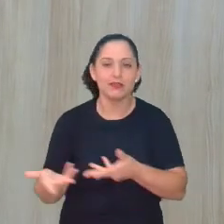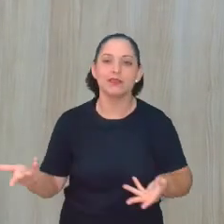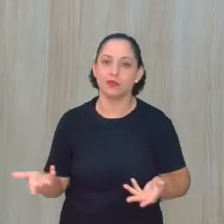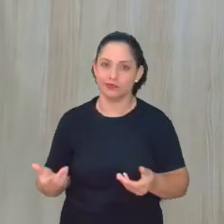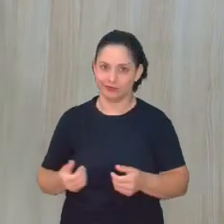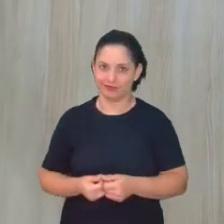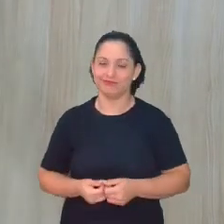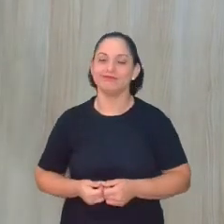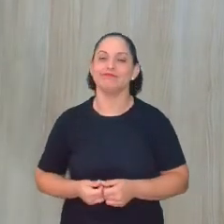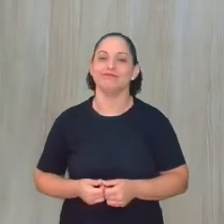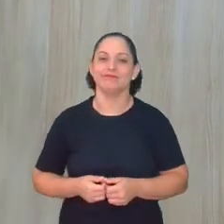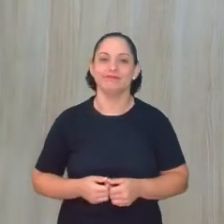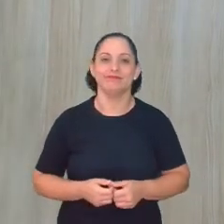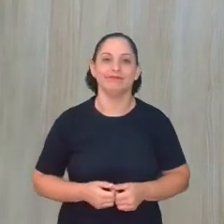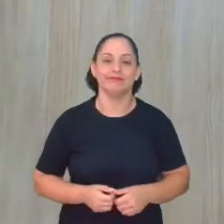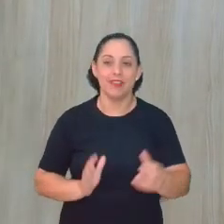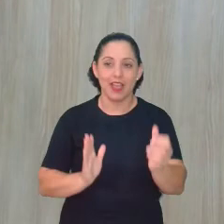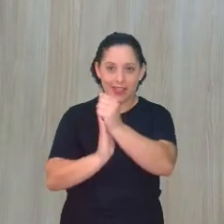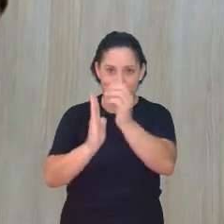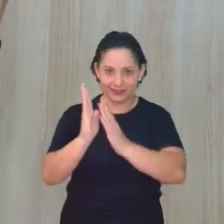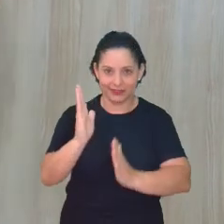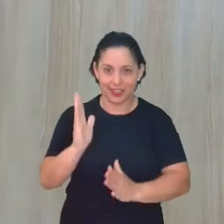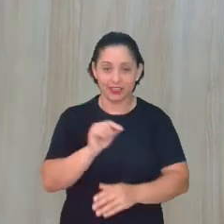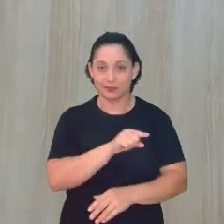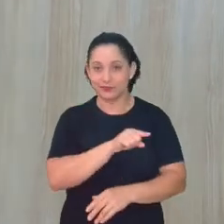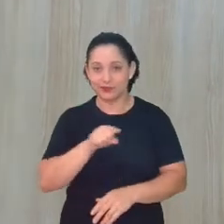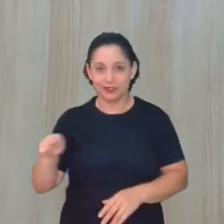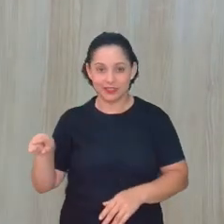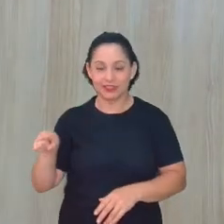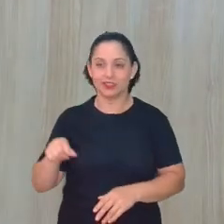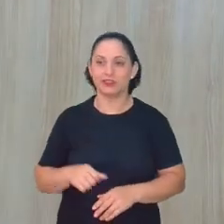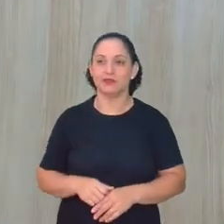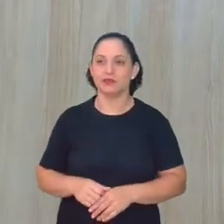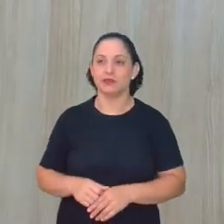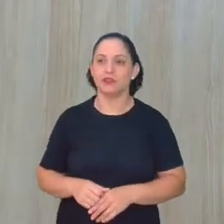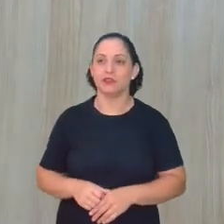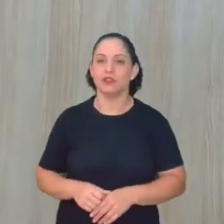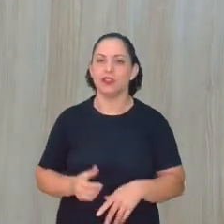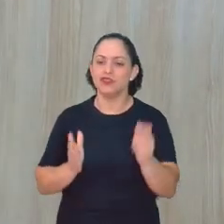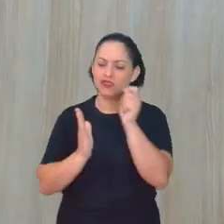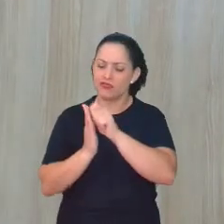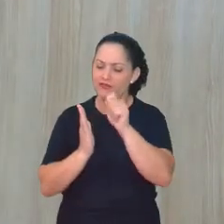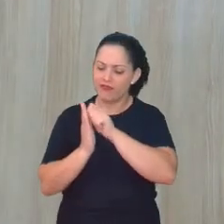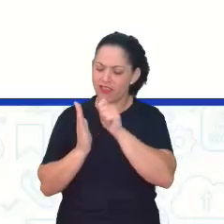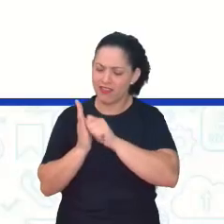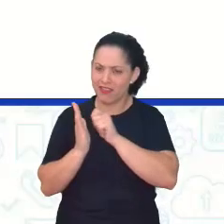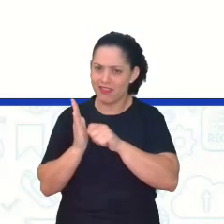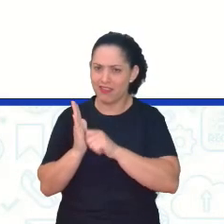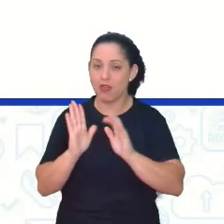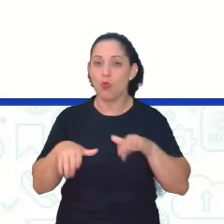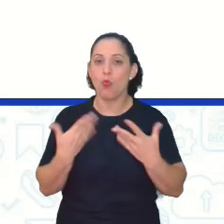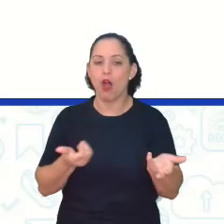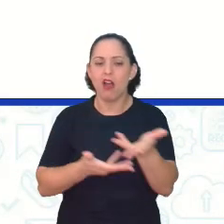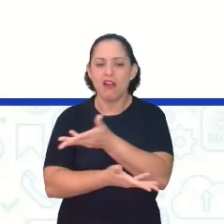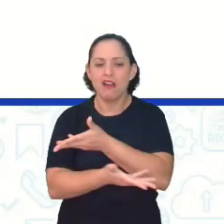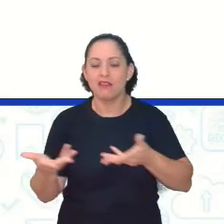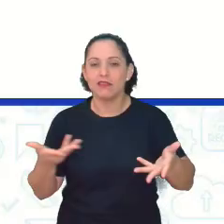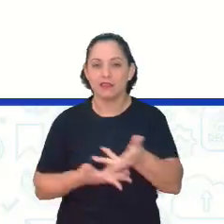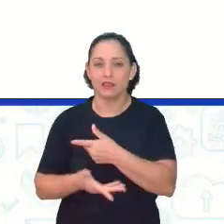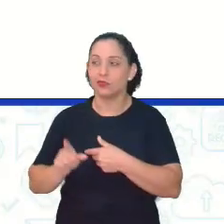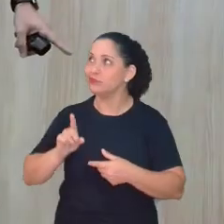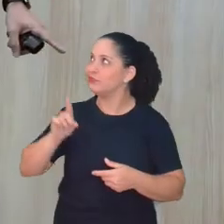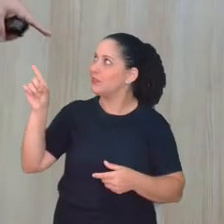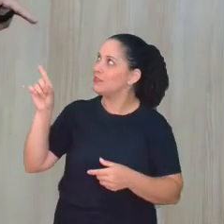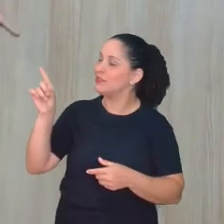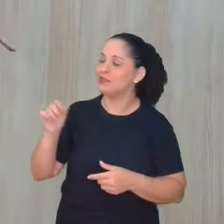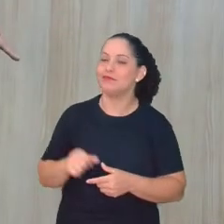questão. Tarefinha de casa. Escreva a relação dessa questão como a gente escreveu a